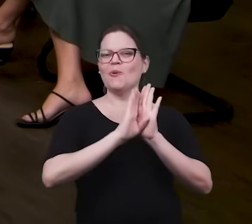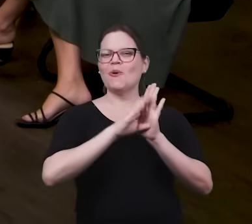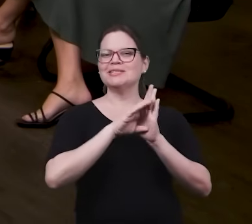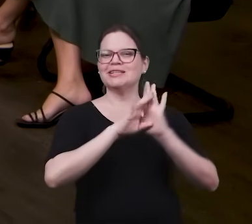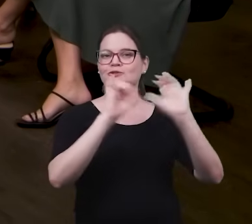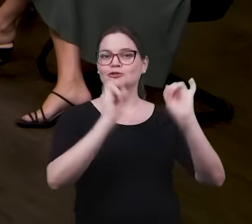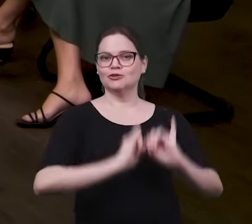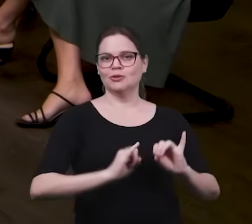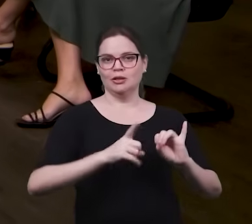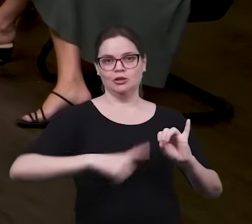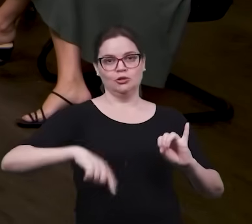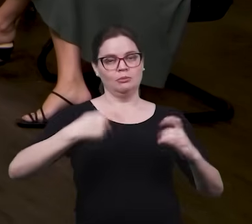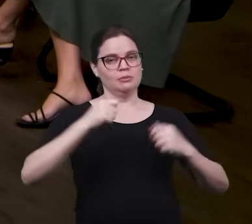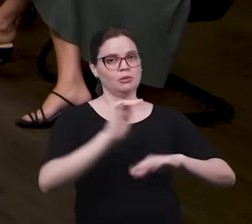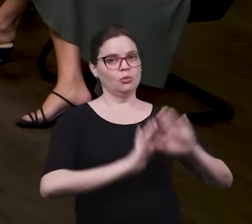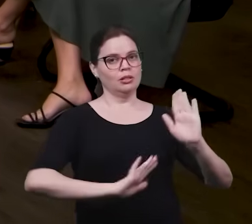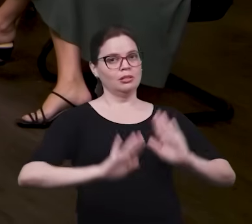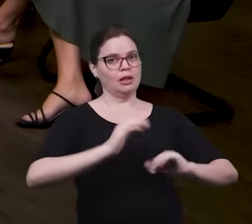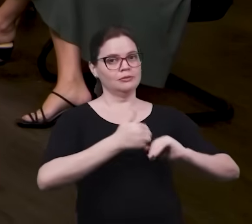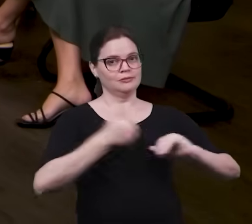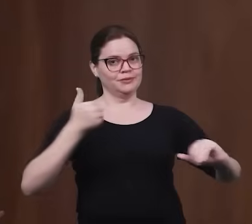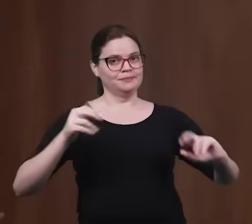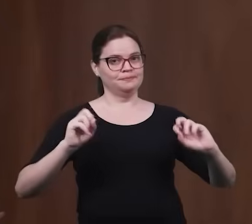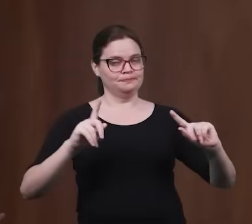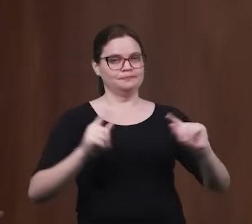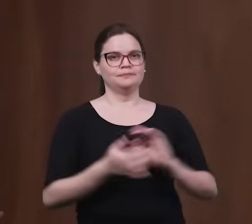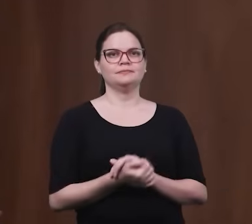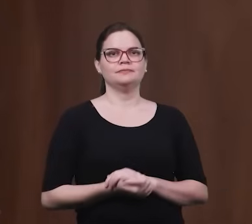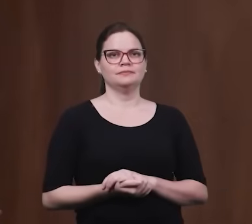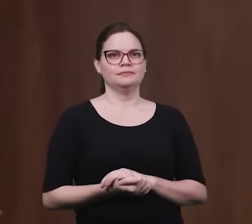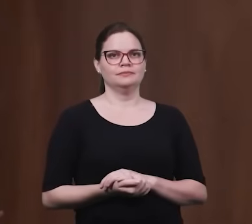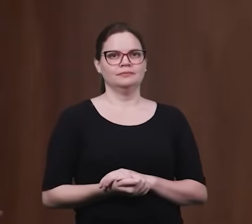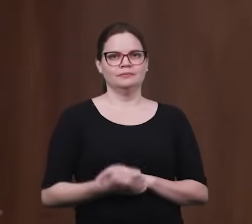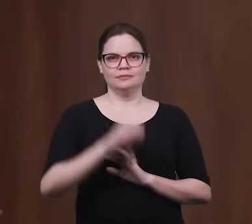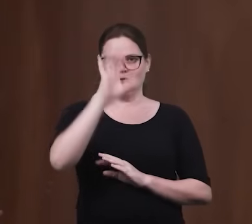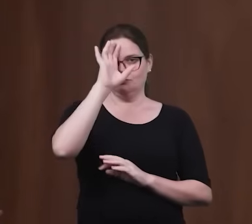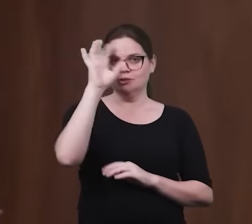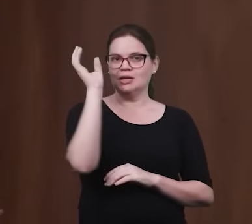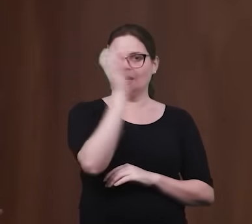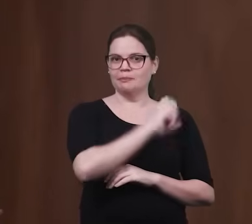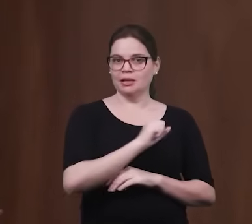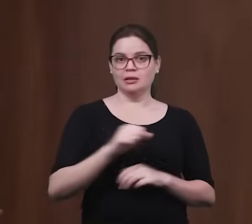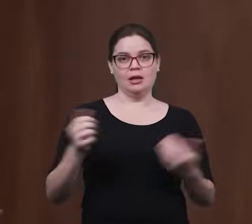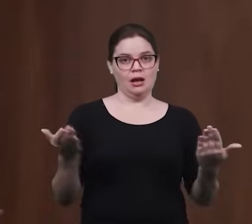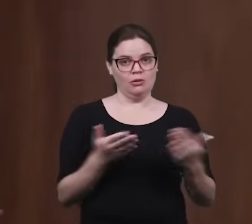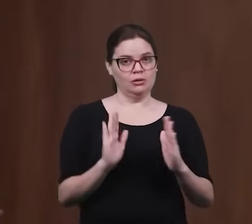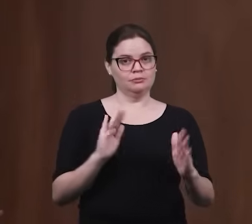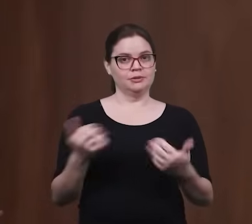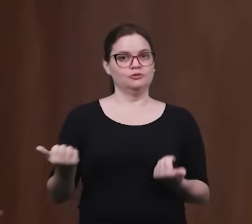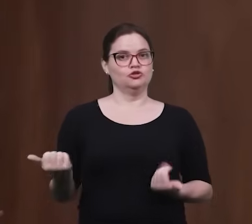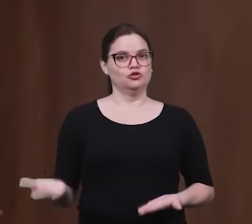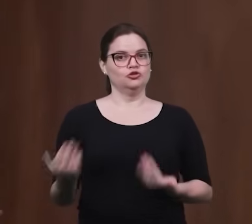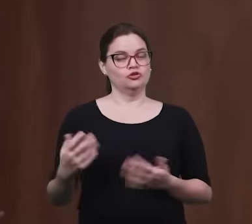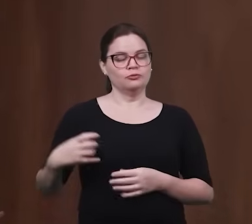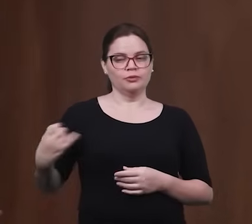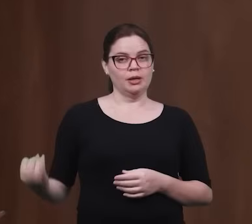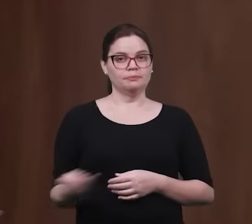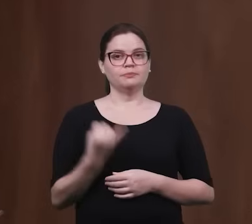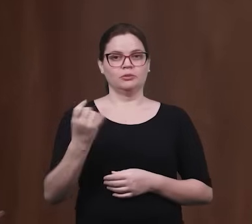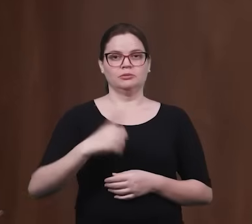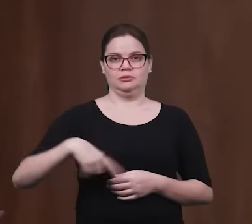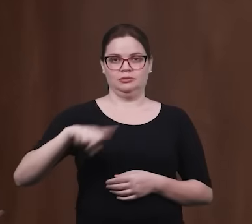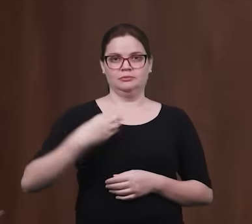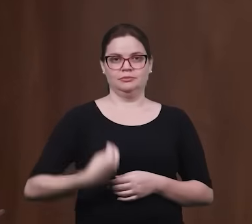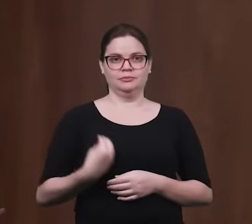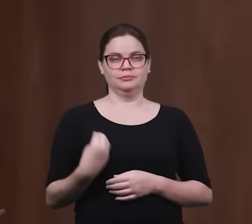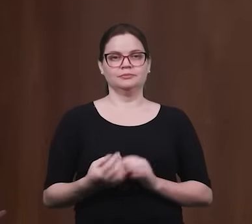é um cuidado que nós temos que ter como servos de Deus. Tá? E começar a aprender essas coisas já na juventude é fundamental para a